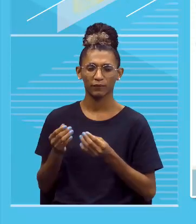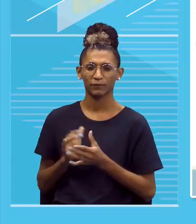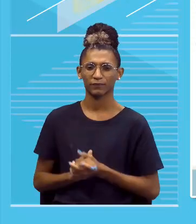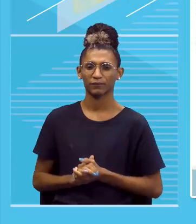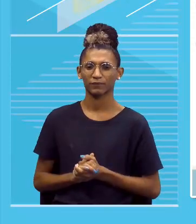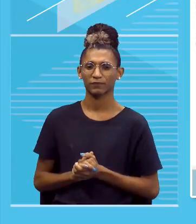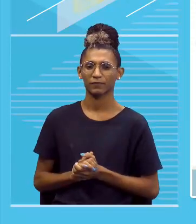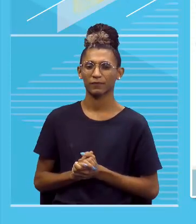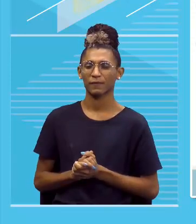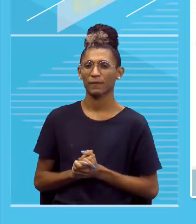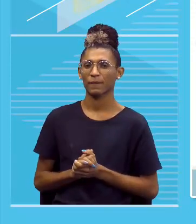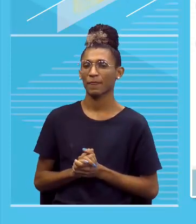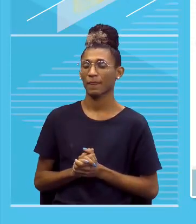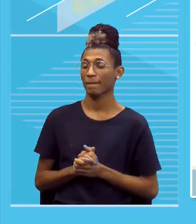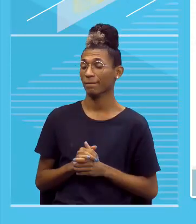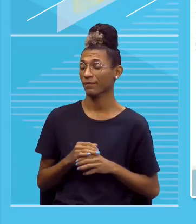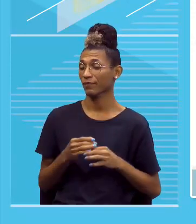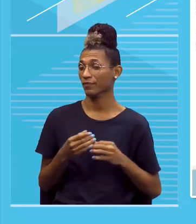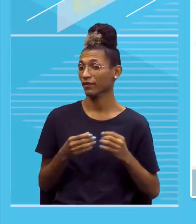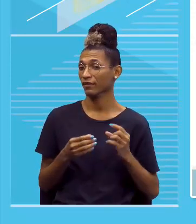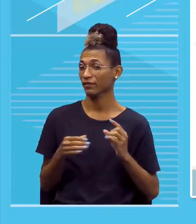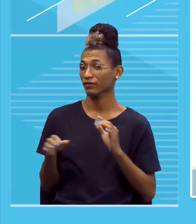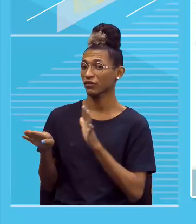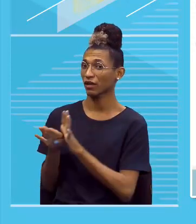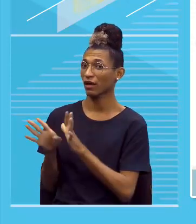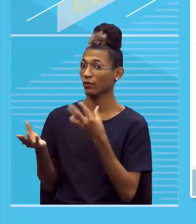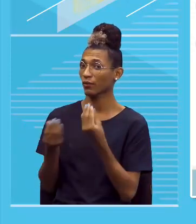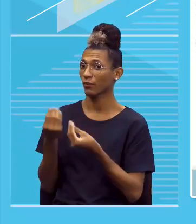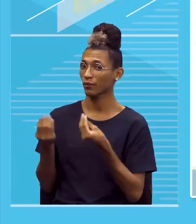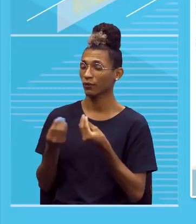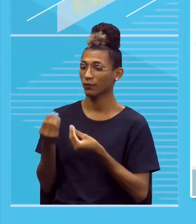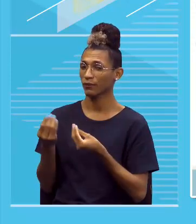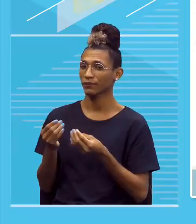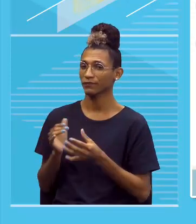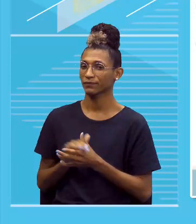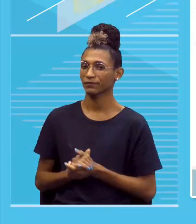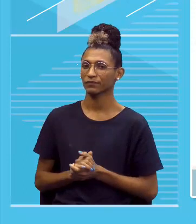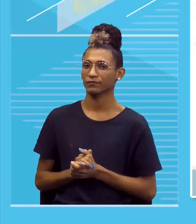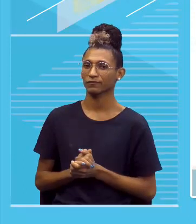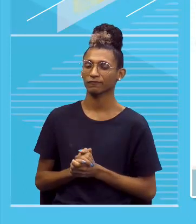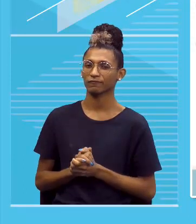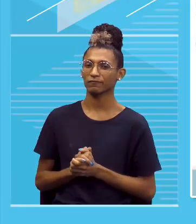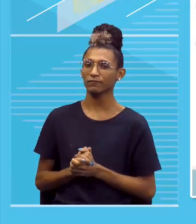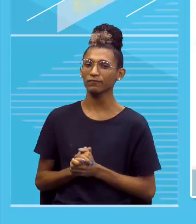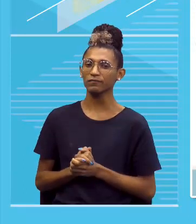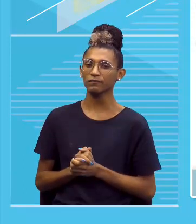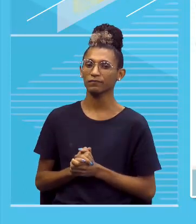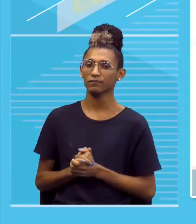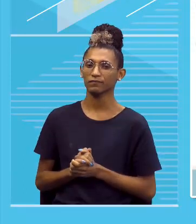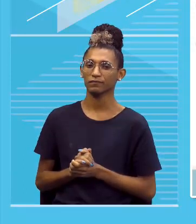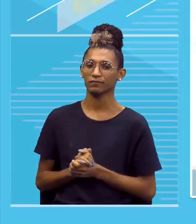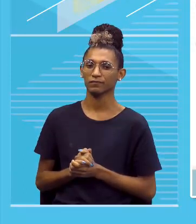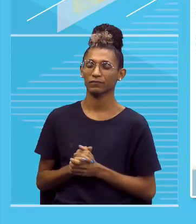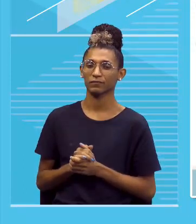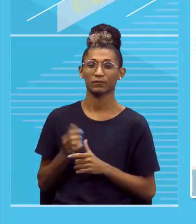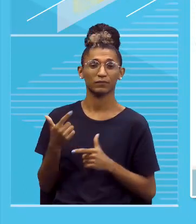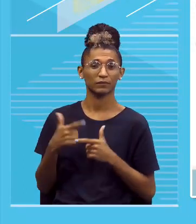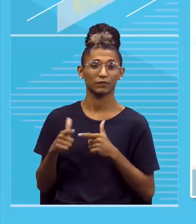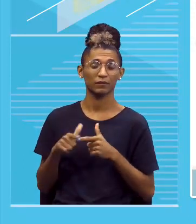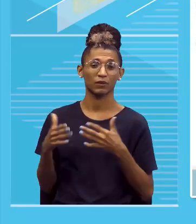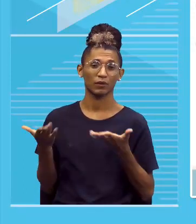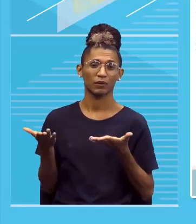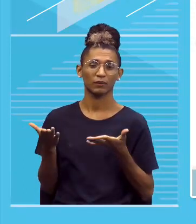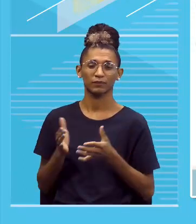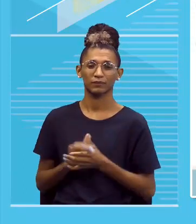como vieram na situação que vieram E com isso